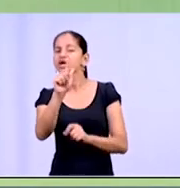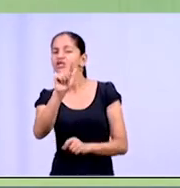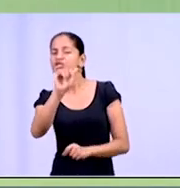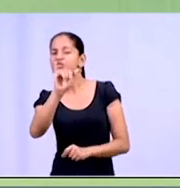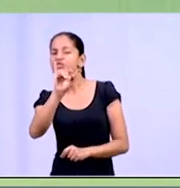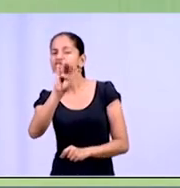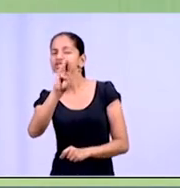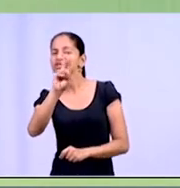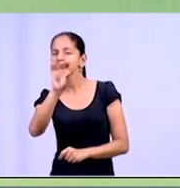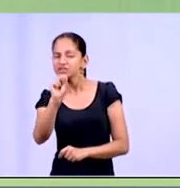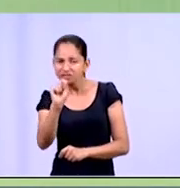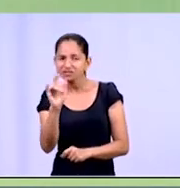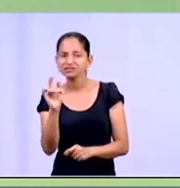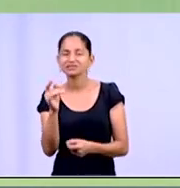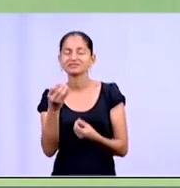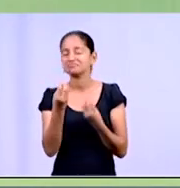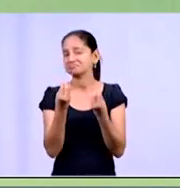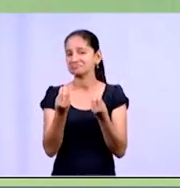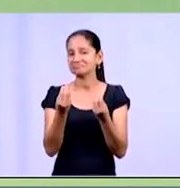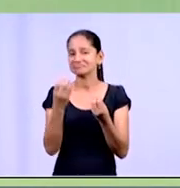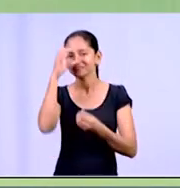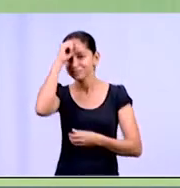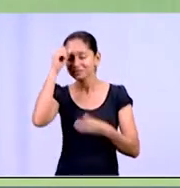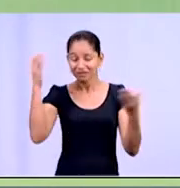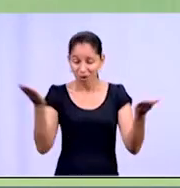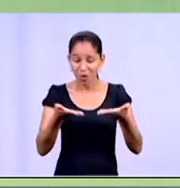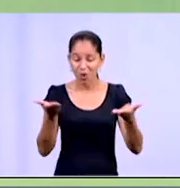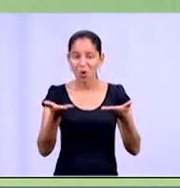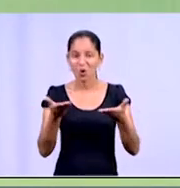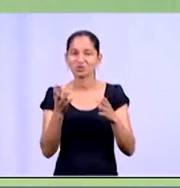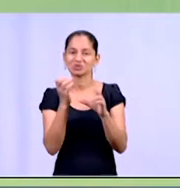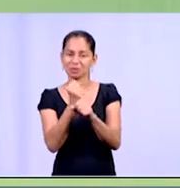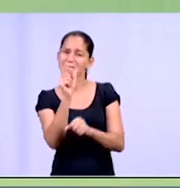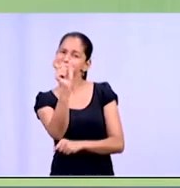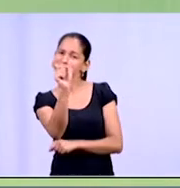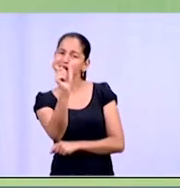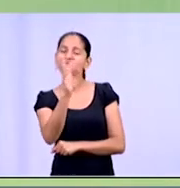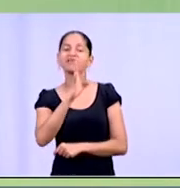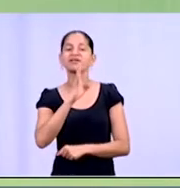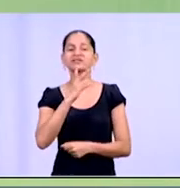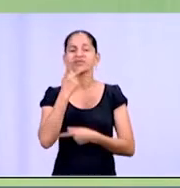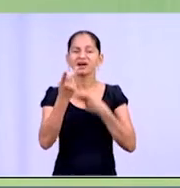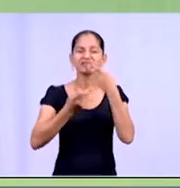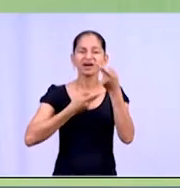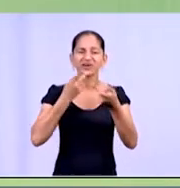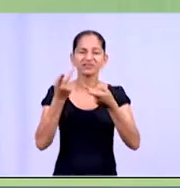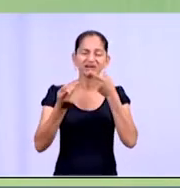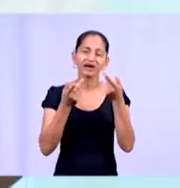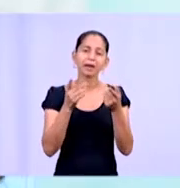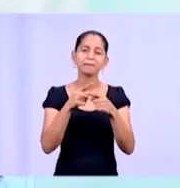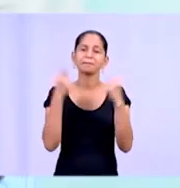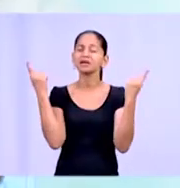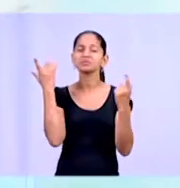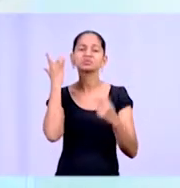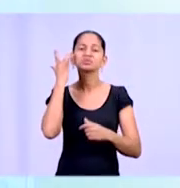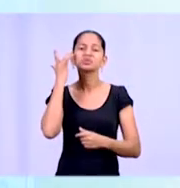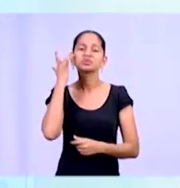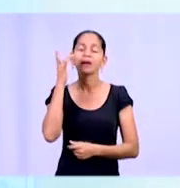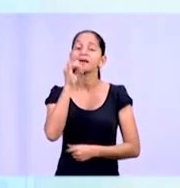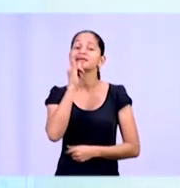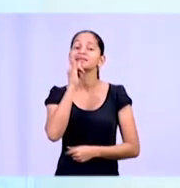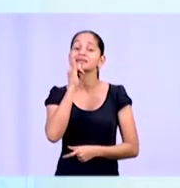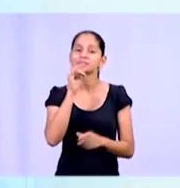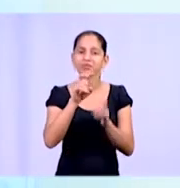que é megabyte? Vamos aprender hoje. O que é isso? Às vezes são palavras que a gente vê todo dia. Eu vou comprar um computador